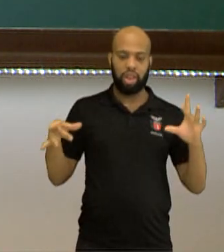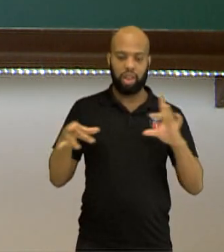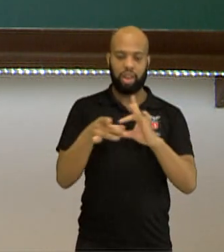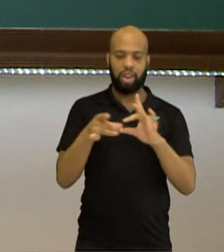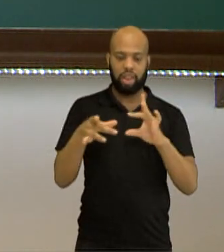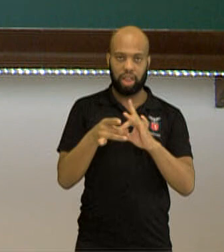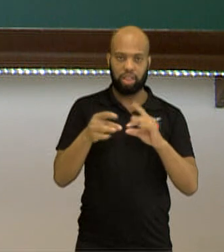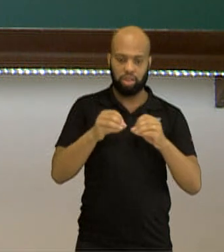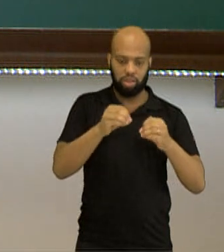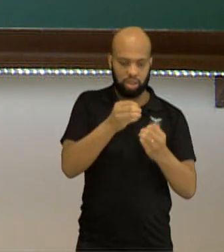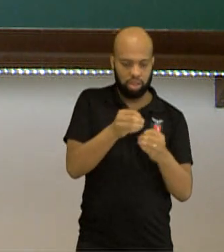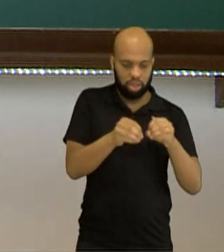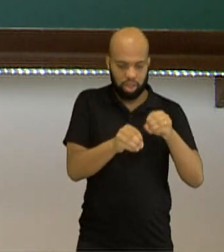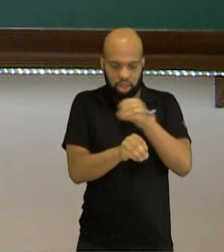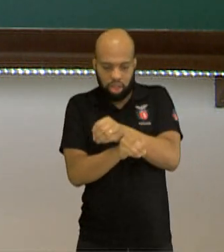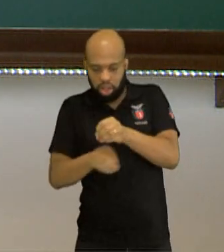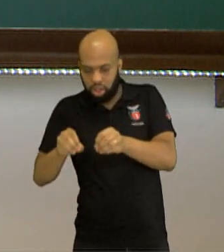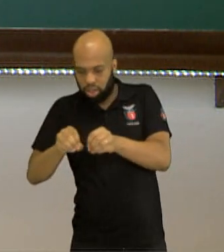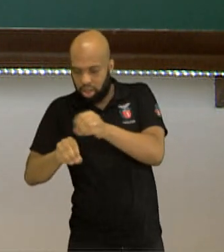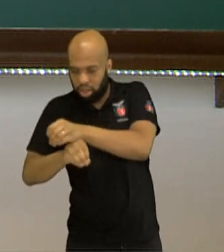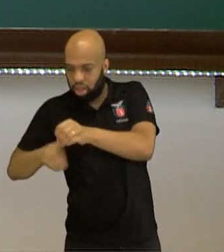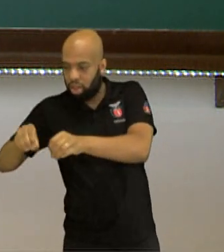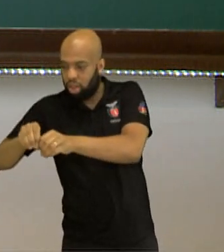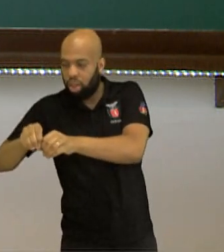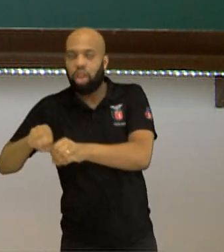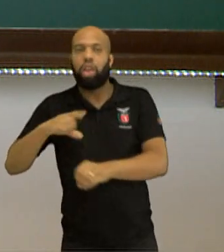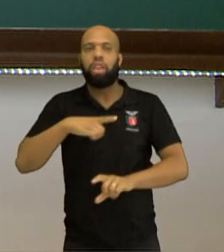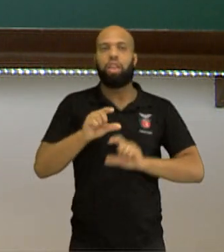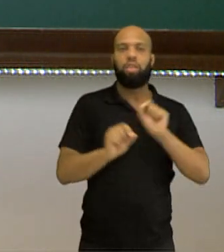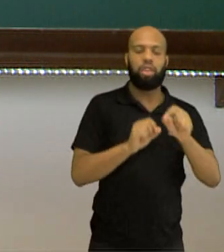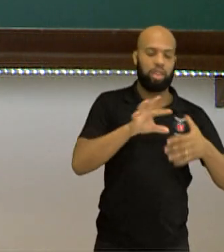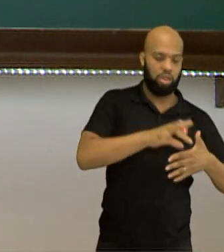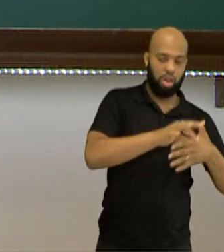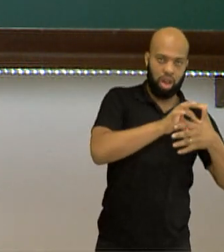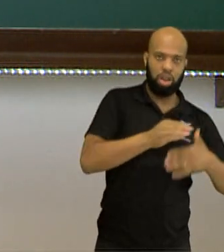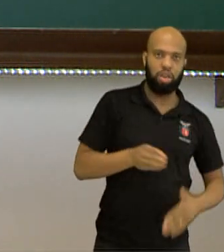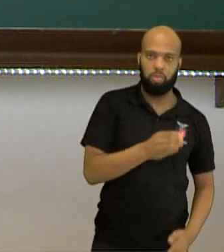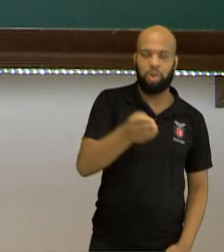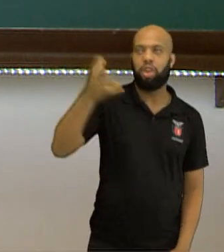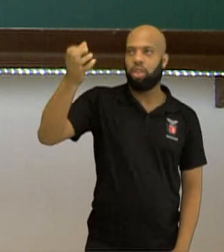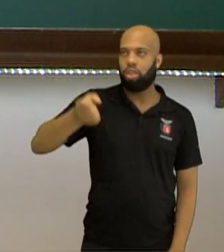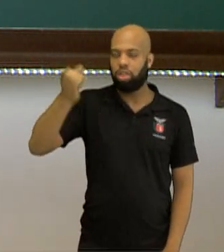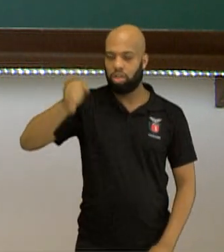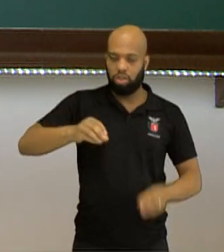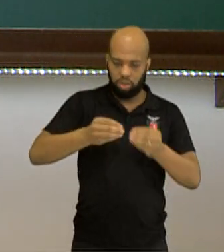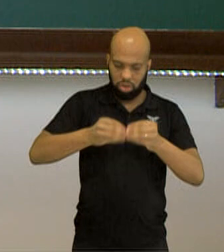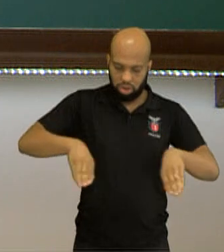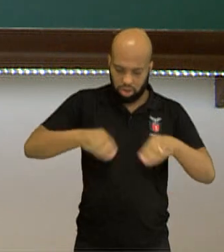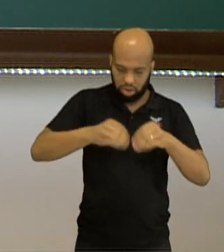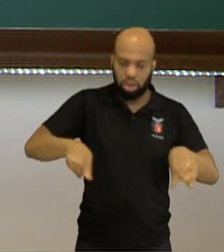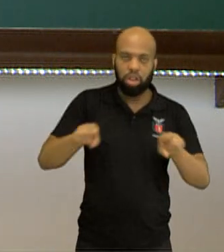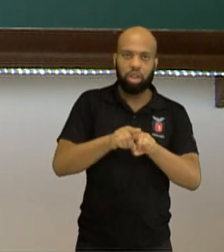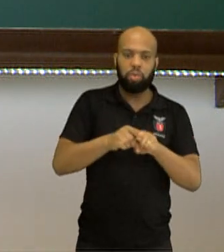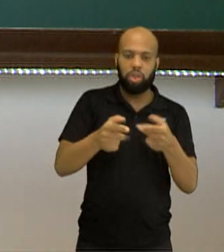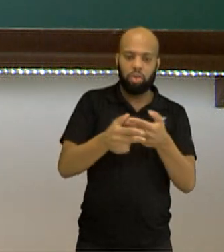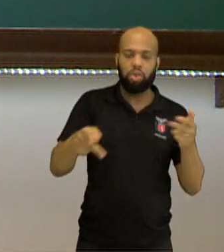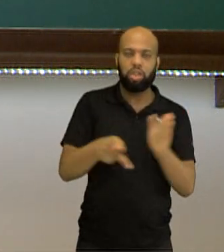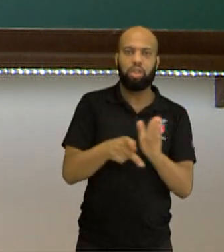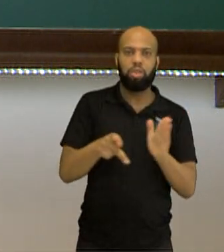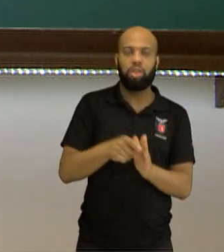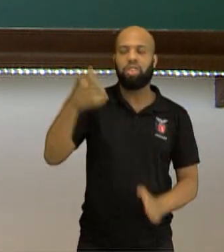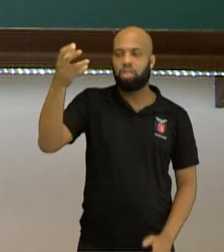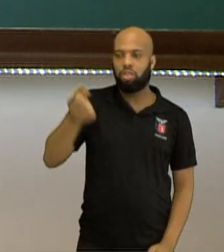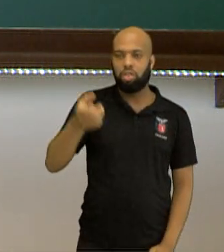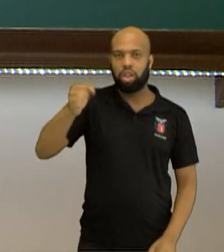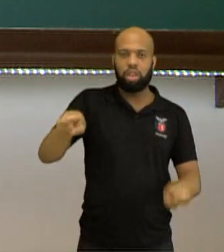ligações peptídicas. Carnes, peixes, ovos, leite, derivados do leite e soja são